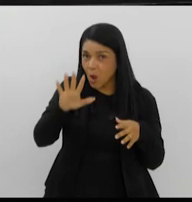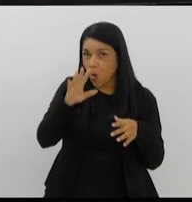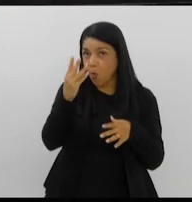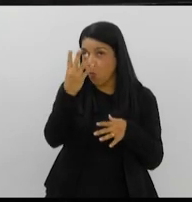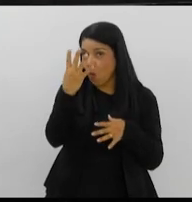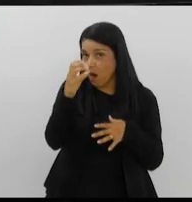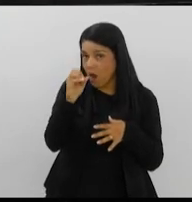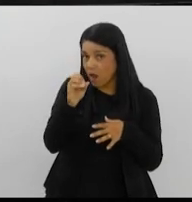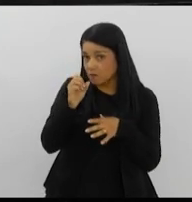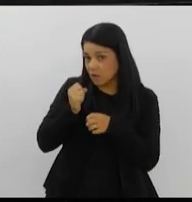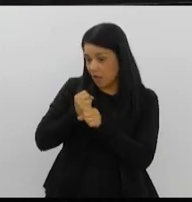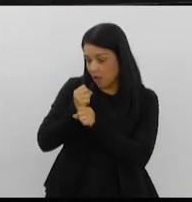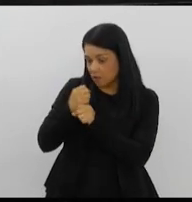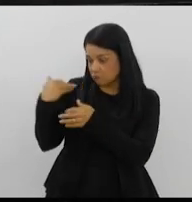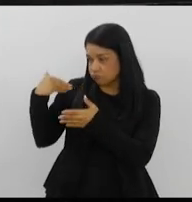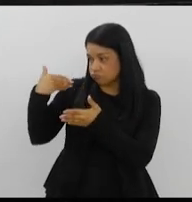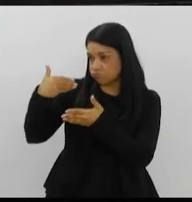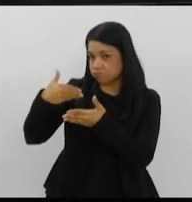40 anos,